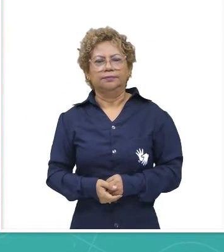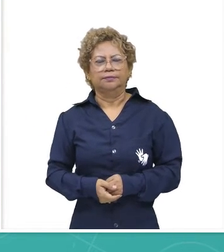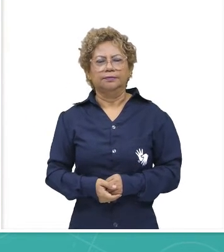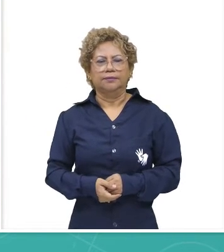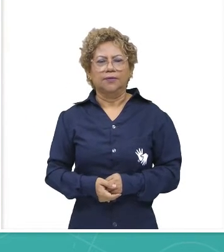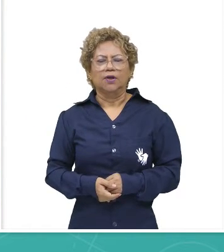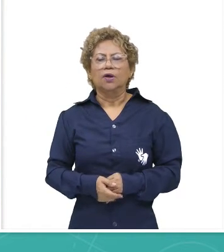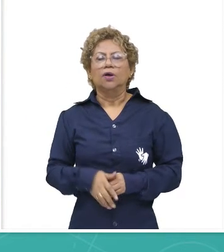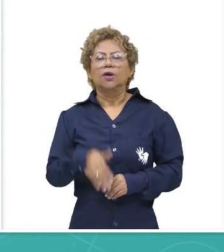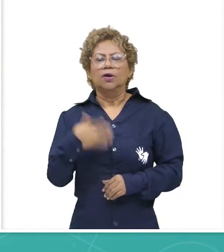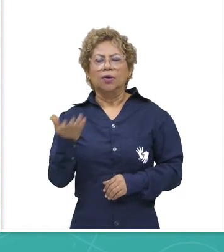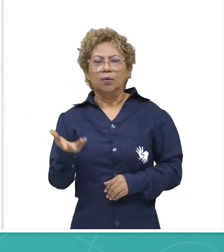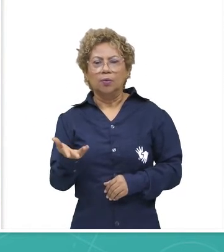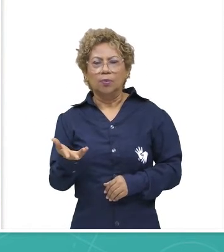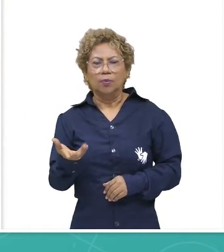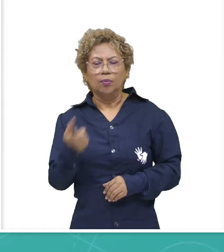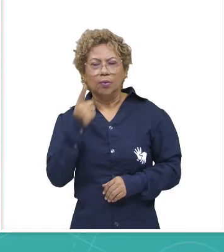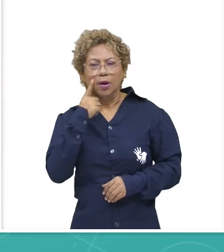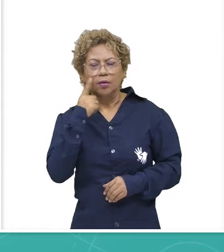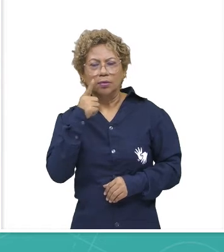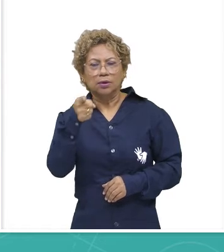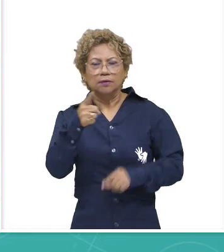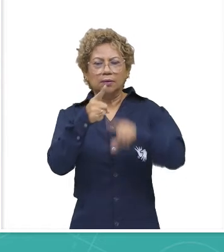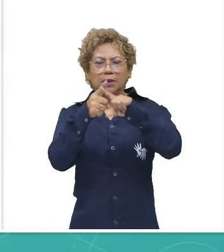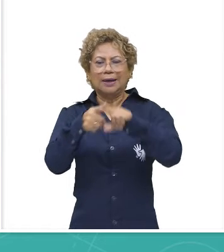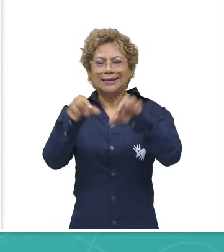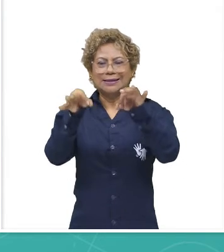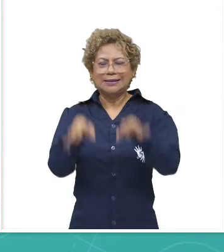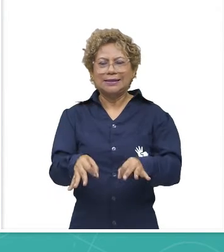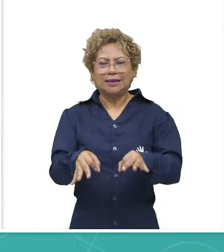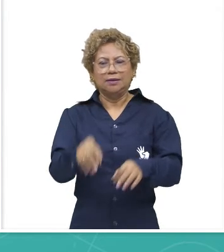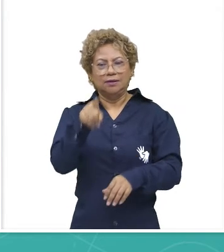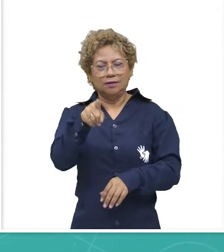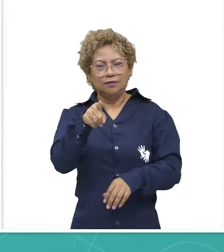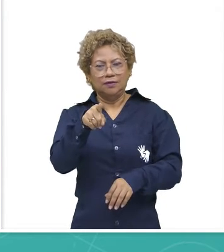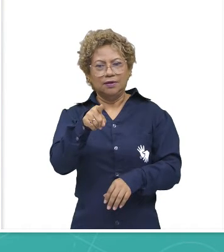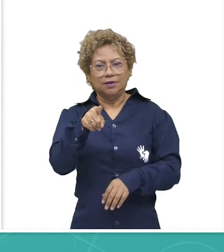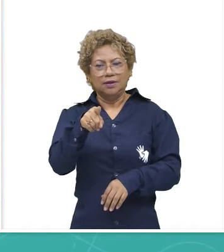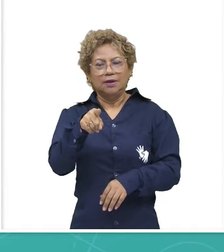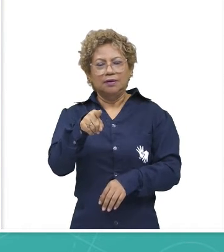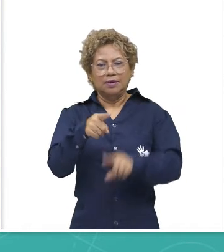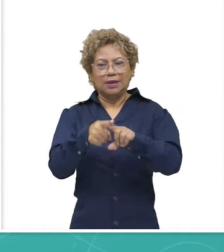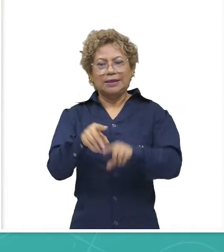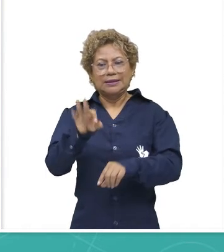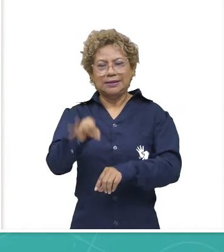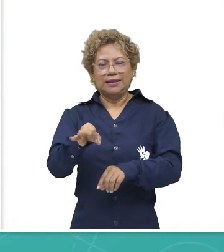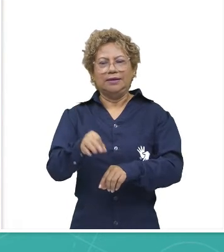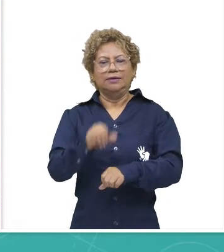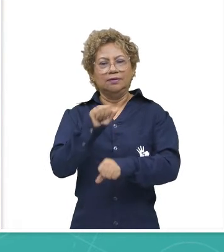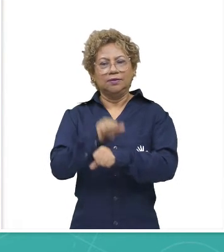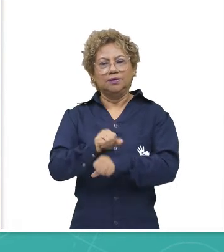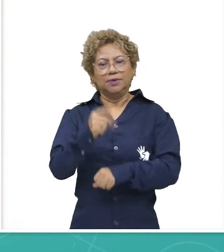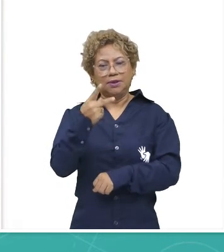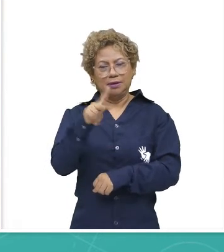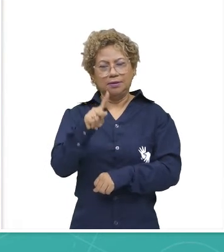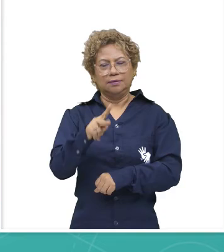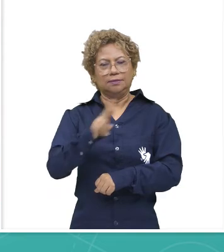apresenta esta propriedade é: analisem e respondam, e vamos à segunda